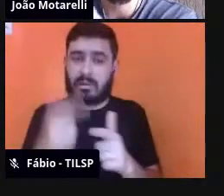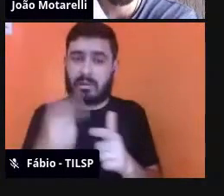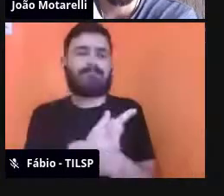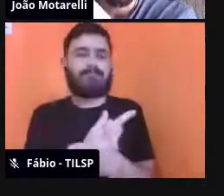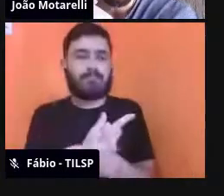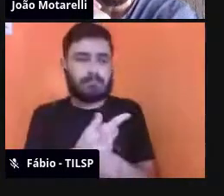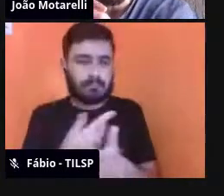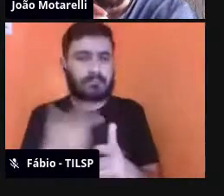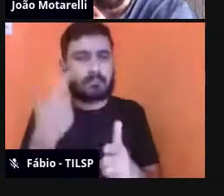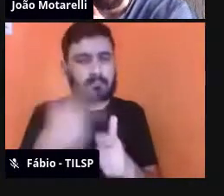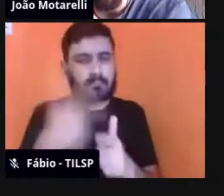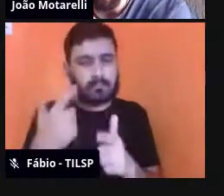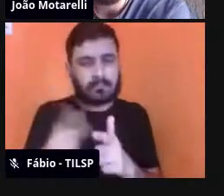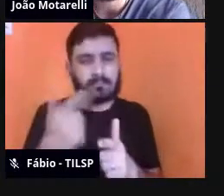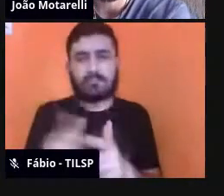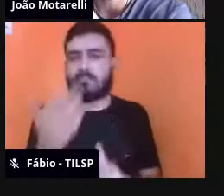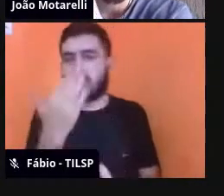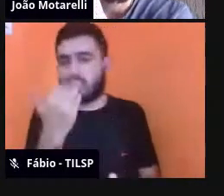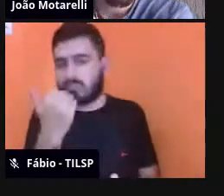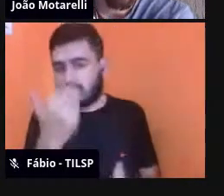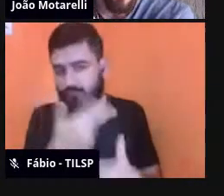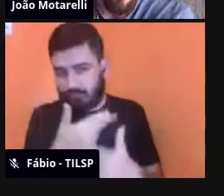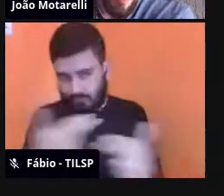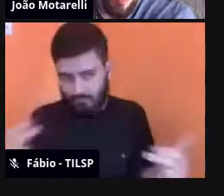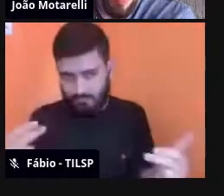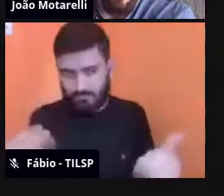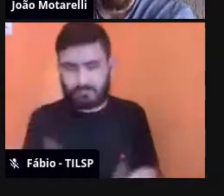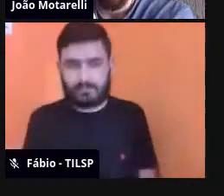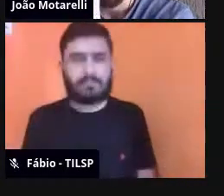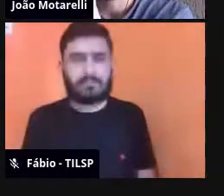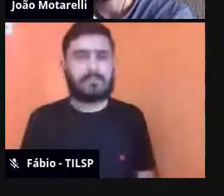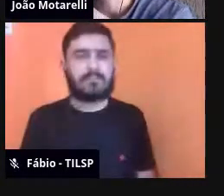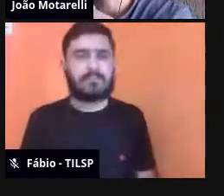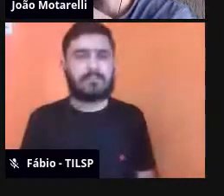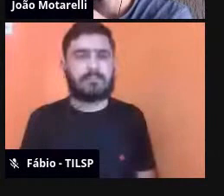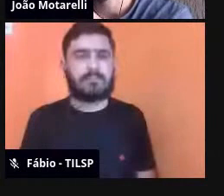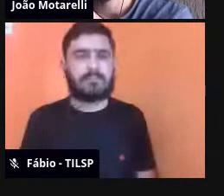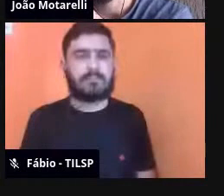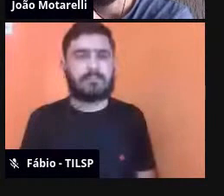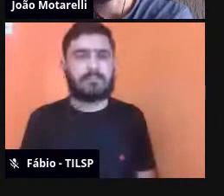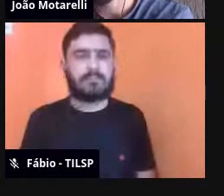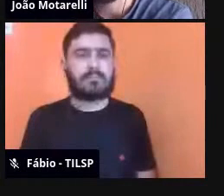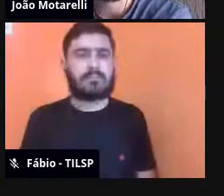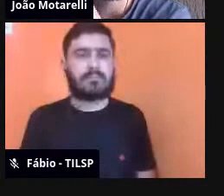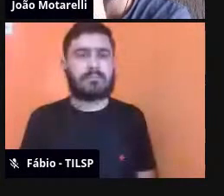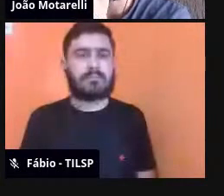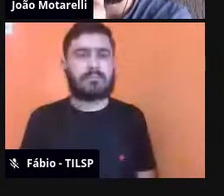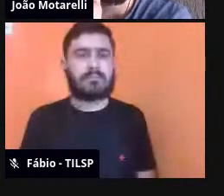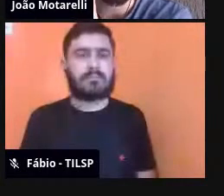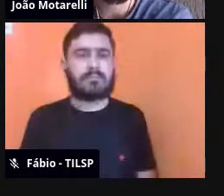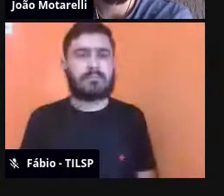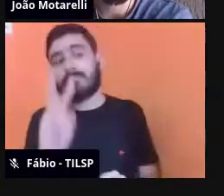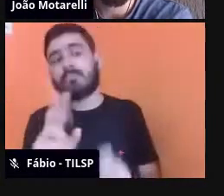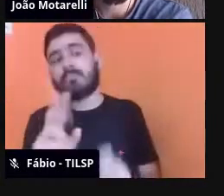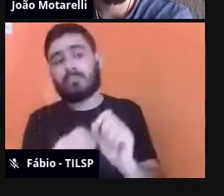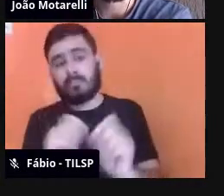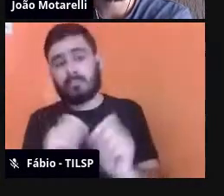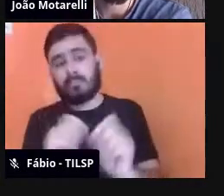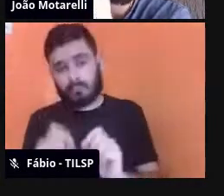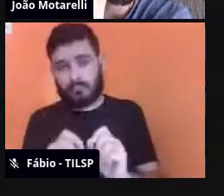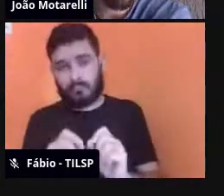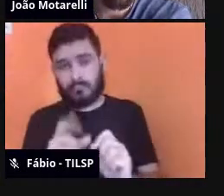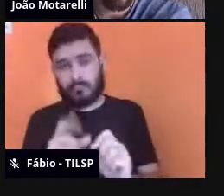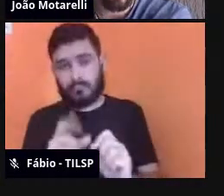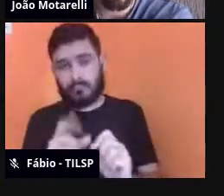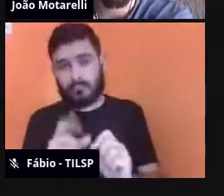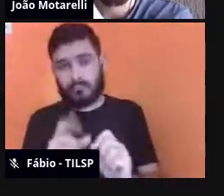nutricionistas. Então, a gente precisa olhar para o transtorno alimentar, para os transtornos alimentares que ainda não são passíveis de